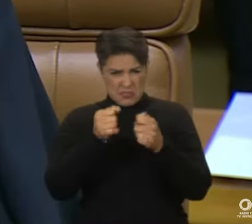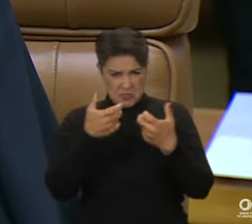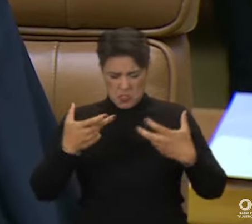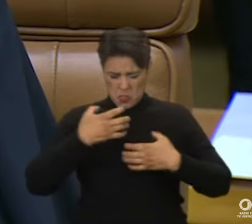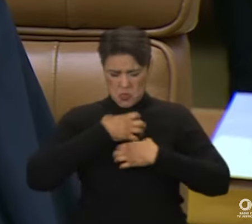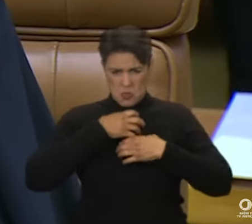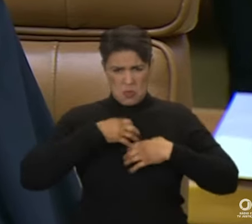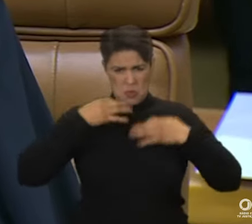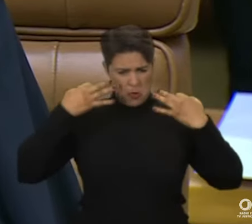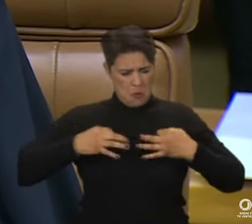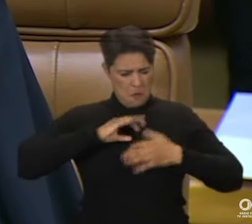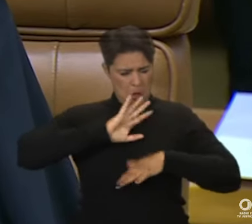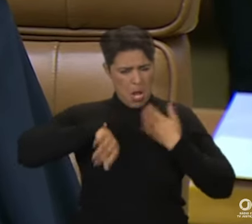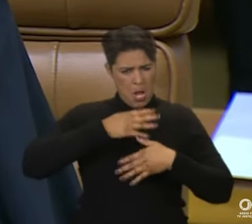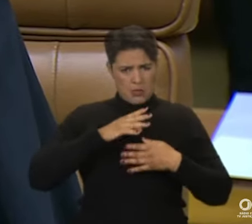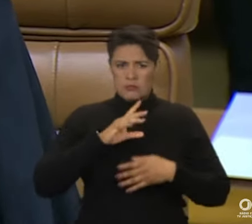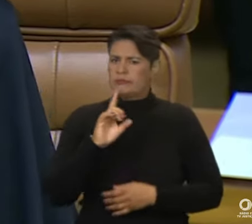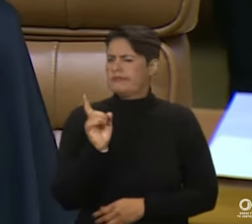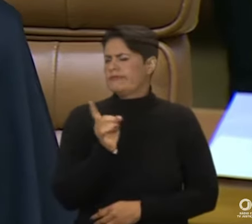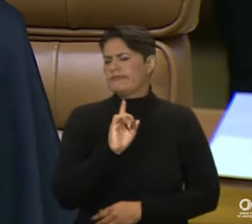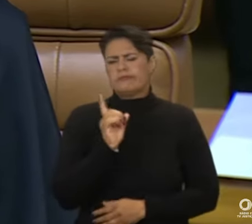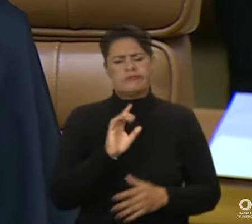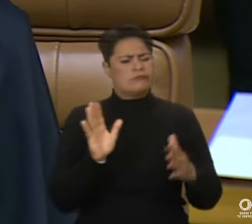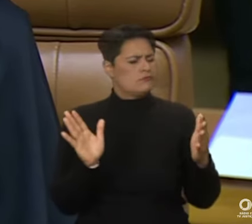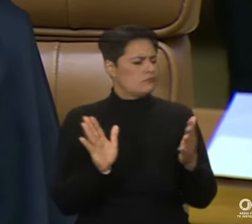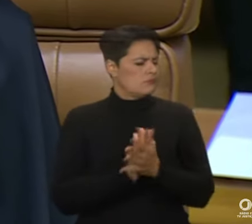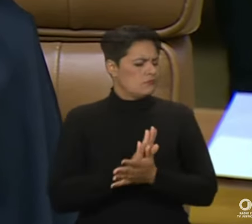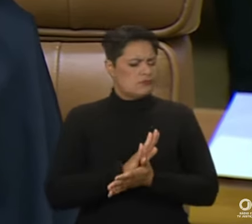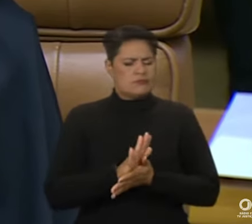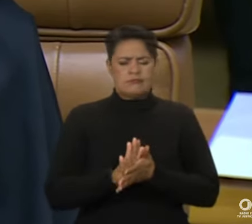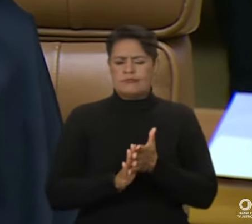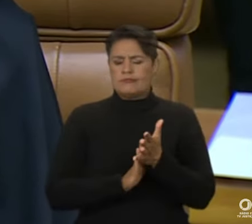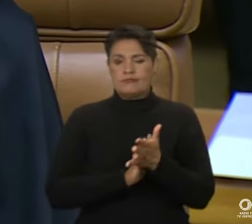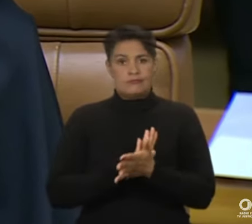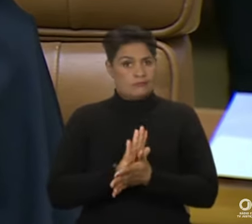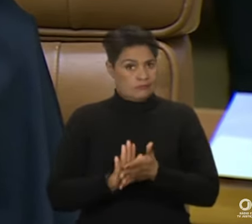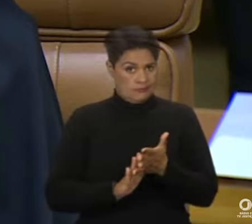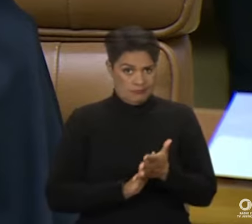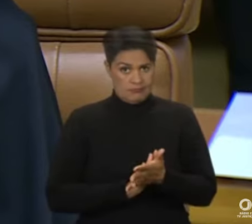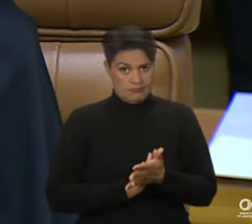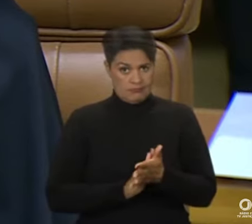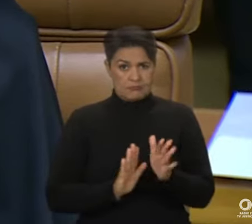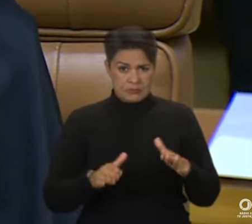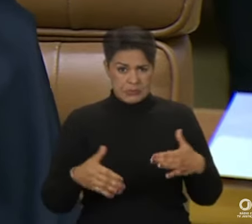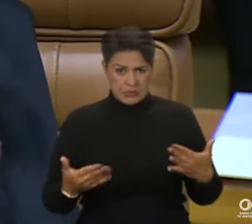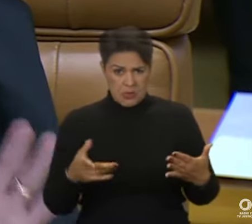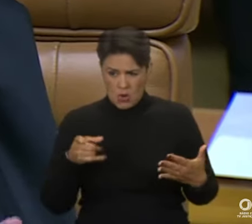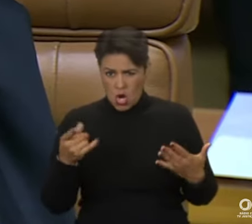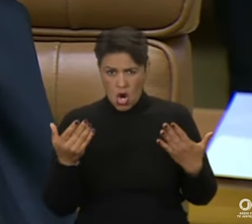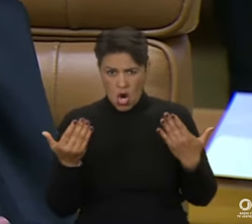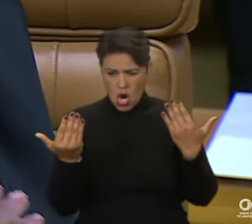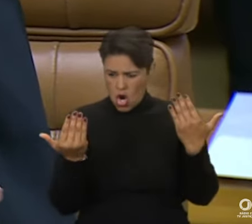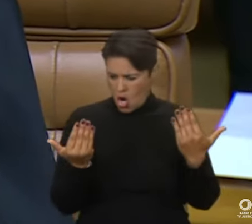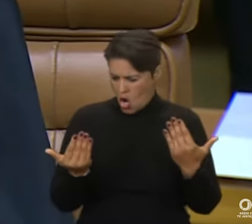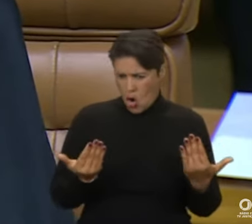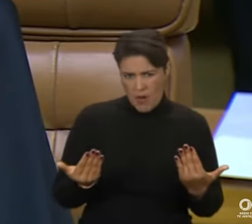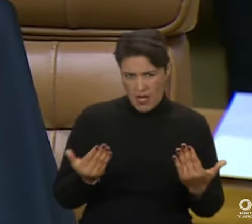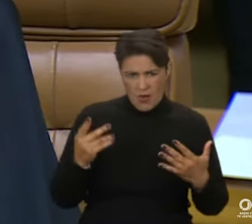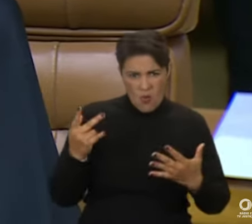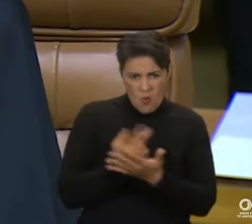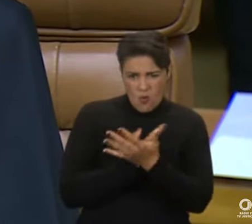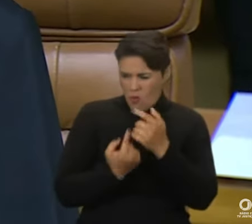ou daquela maneira. Portanto, querer comparar os métodos utilizados naquela operação